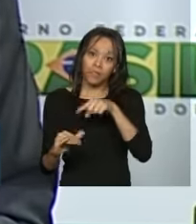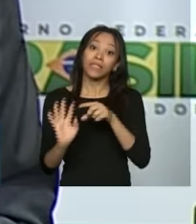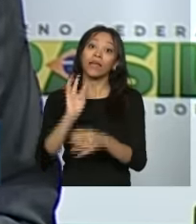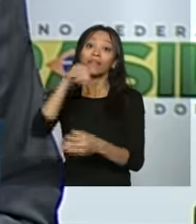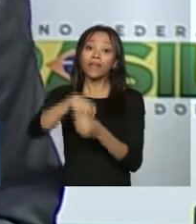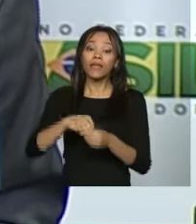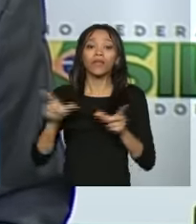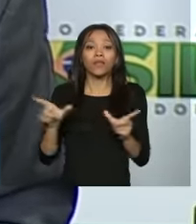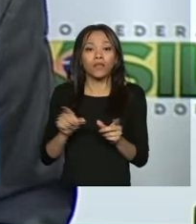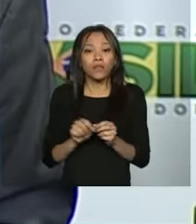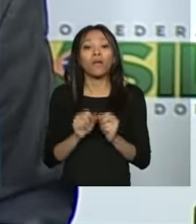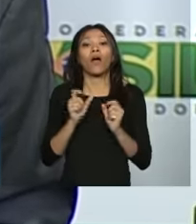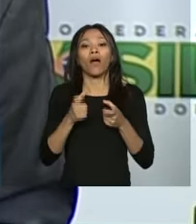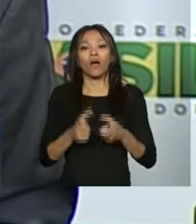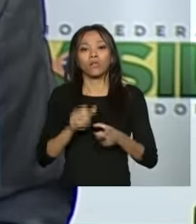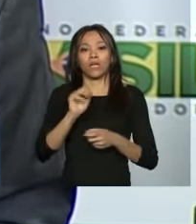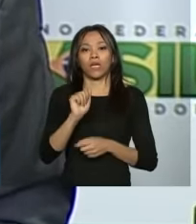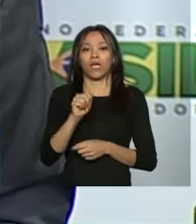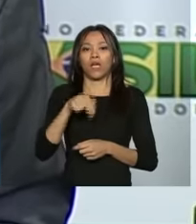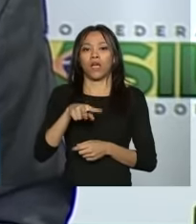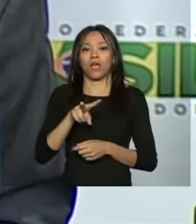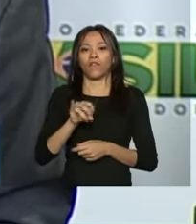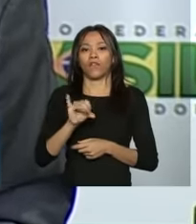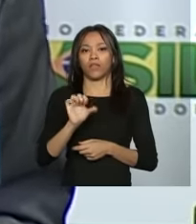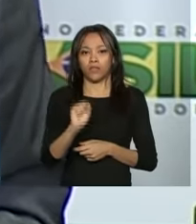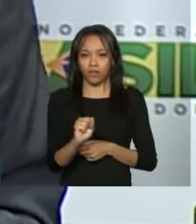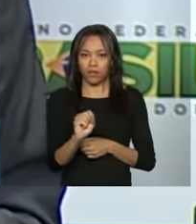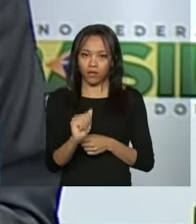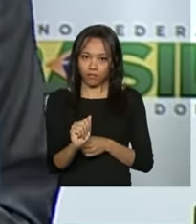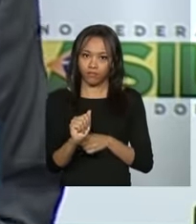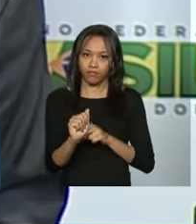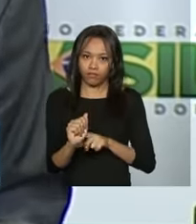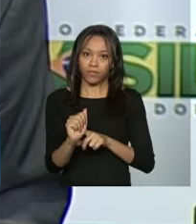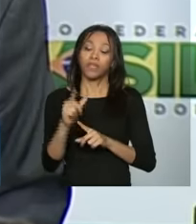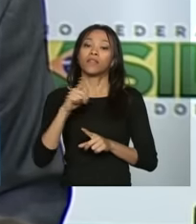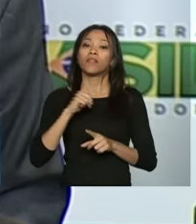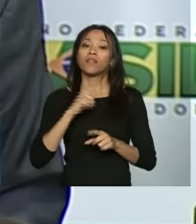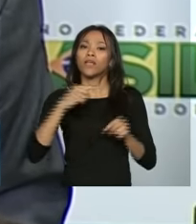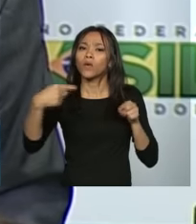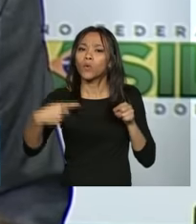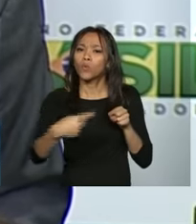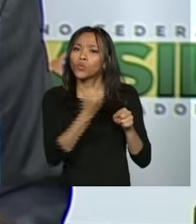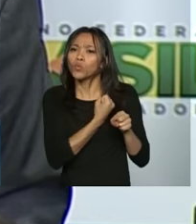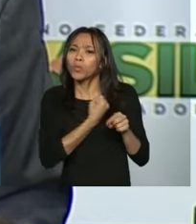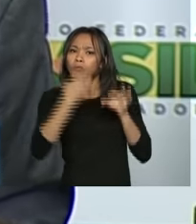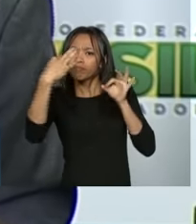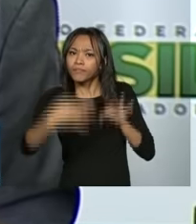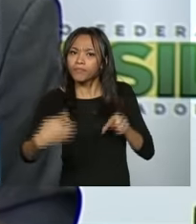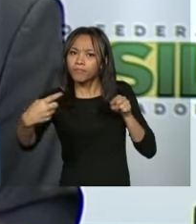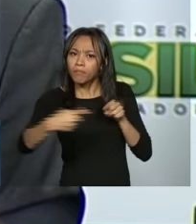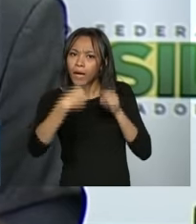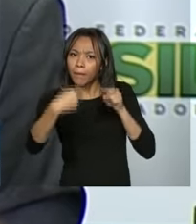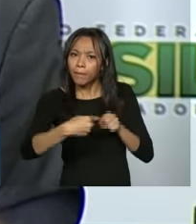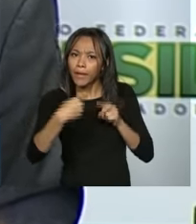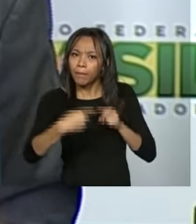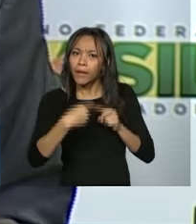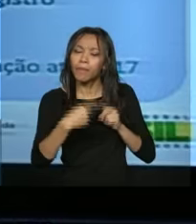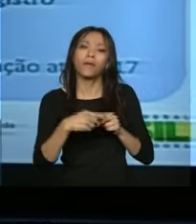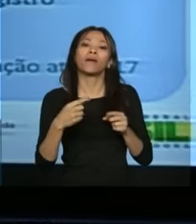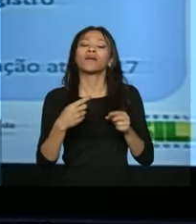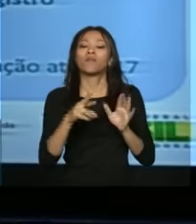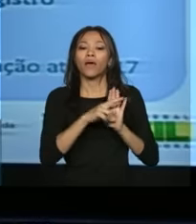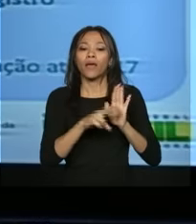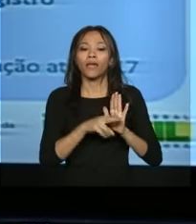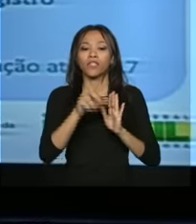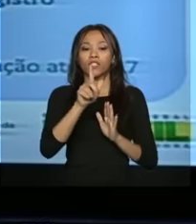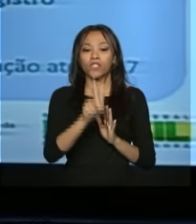Anvisa adotar A nomenclatura e classificação única desses produtos baseado no gmdn que é